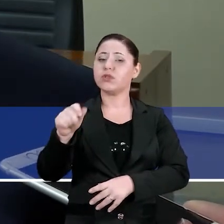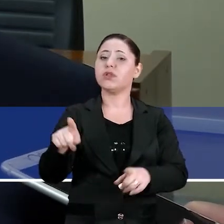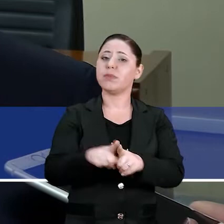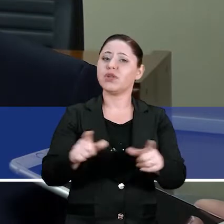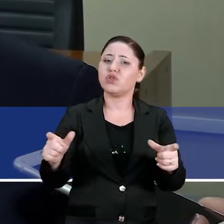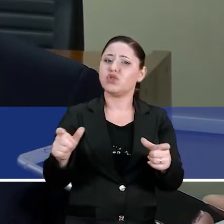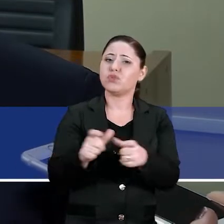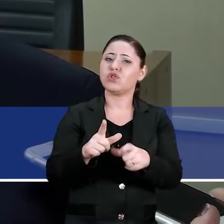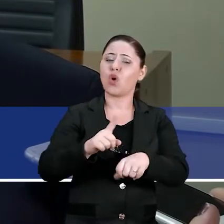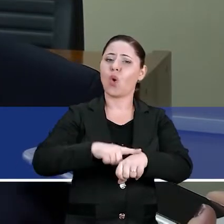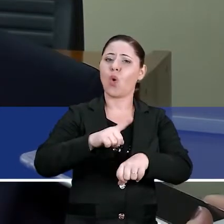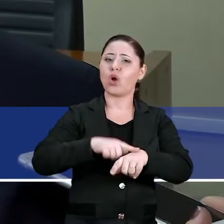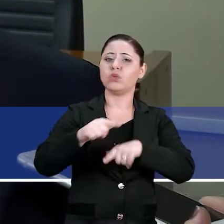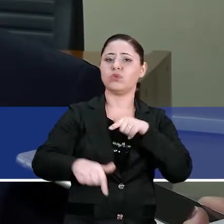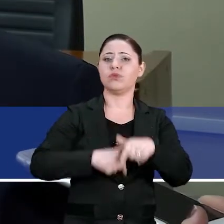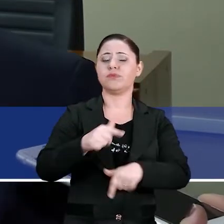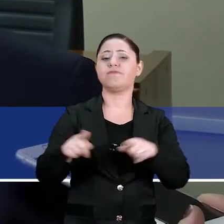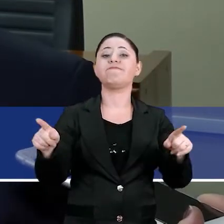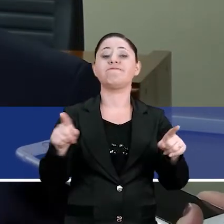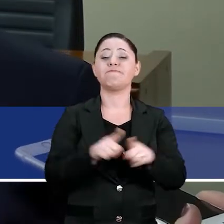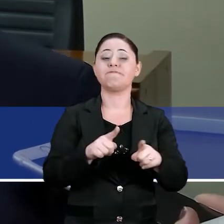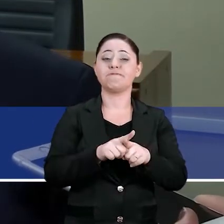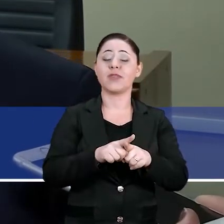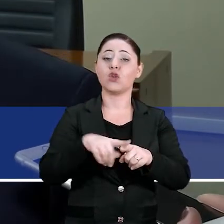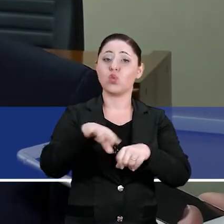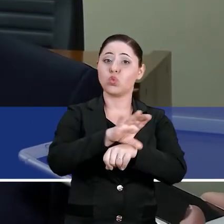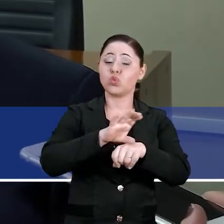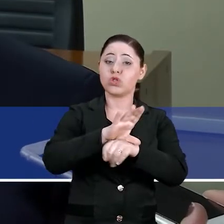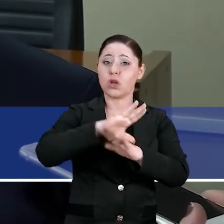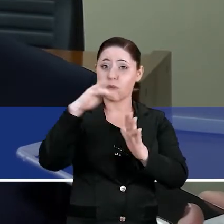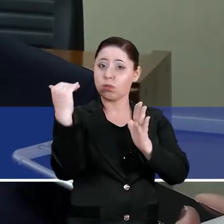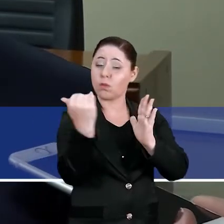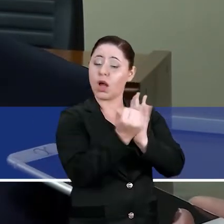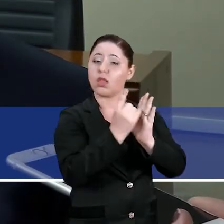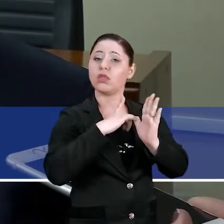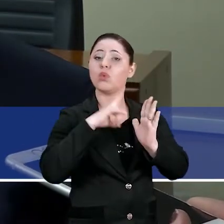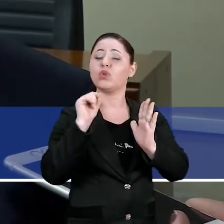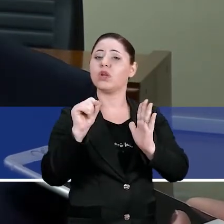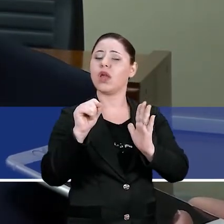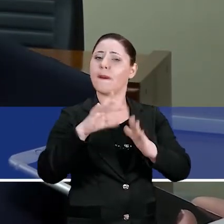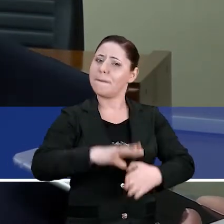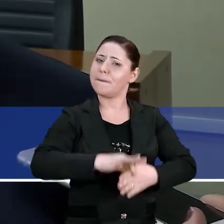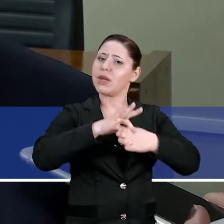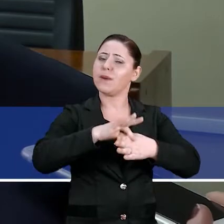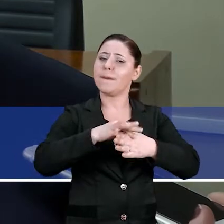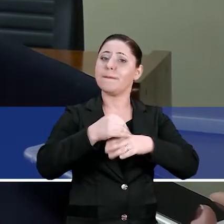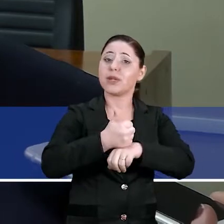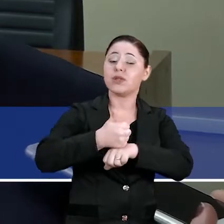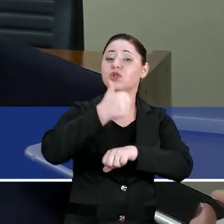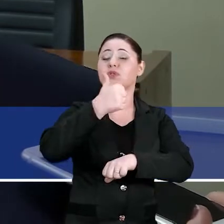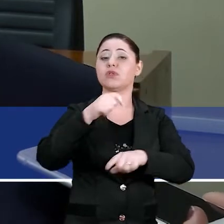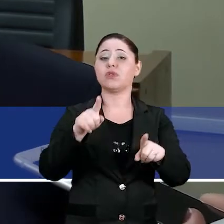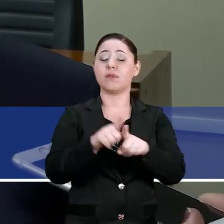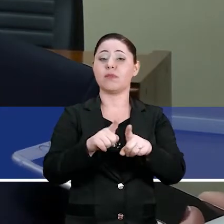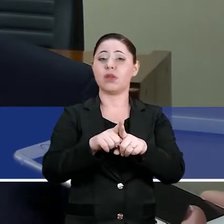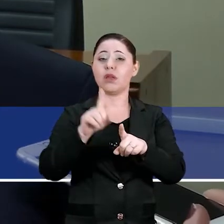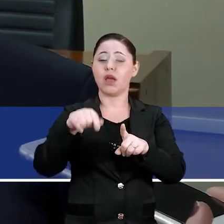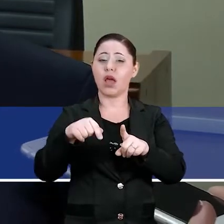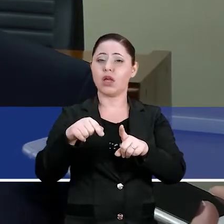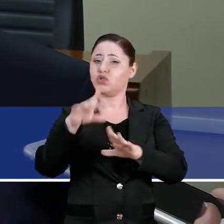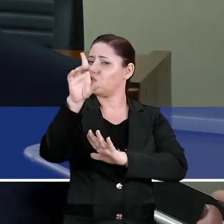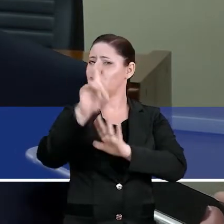com aposentadoria, diminuição de horário de trabalho e os princípios constitucionais, eles vêm no sentido de dar prioridade, inclusive